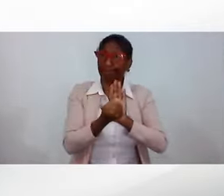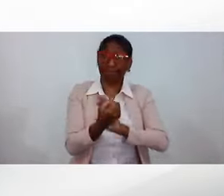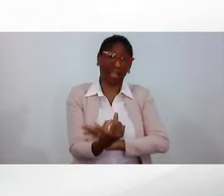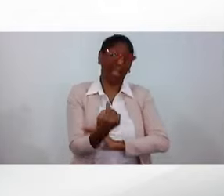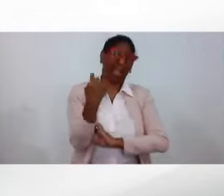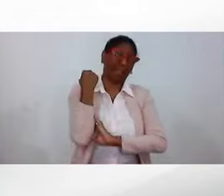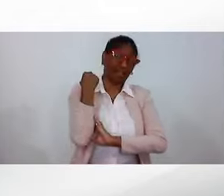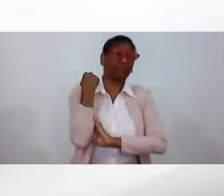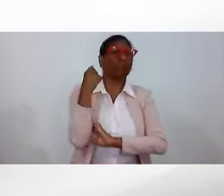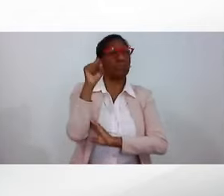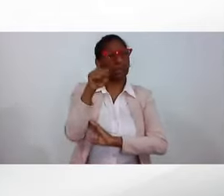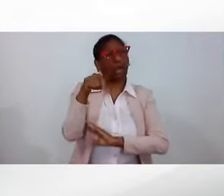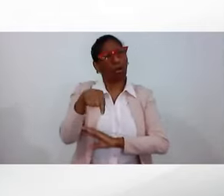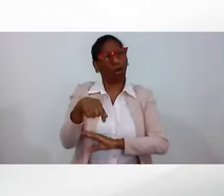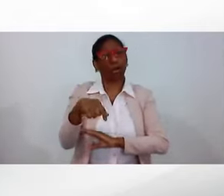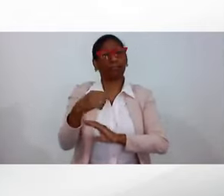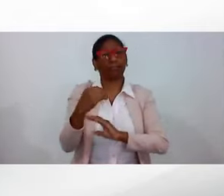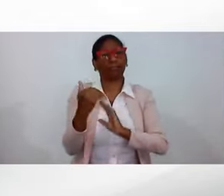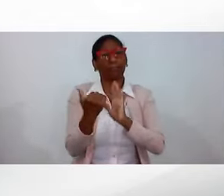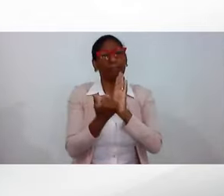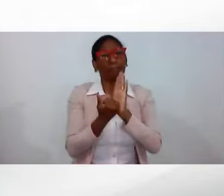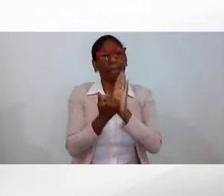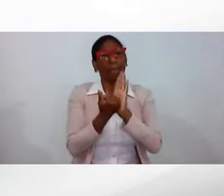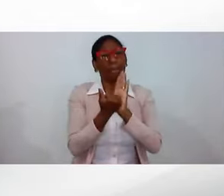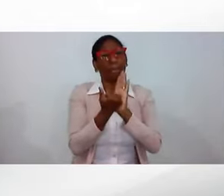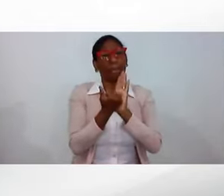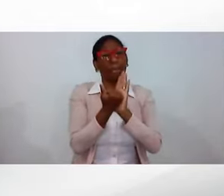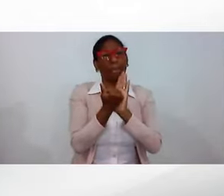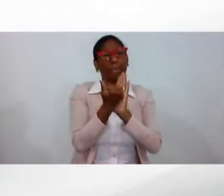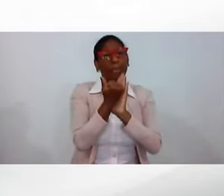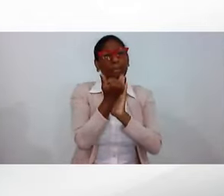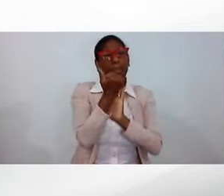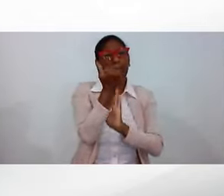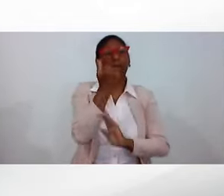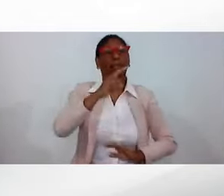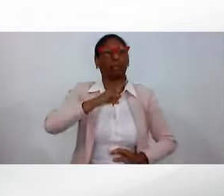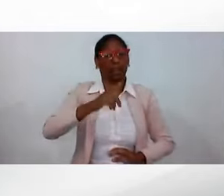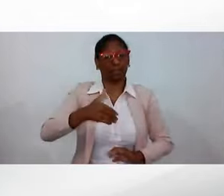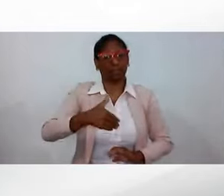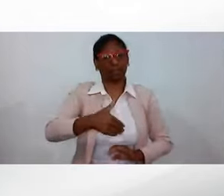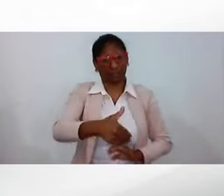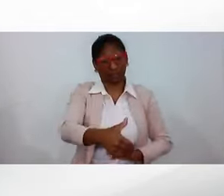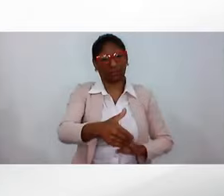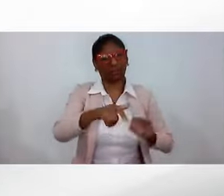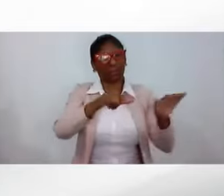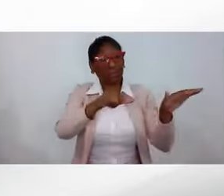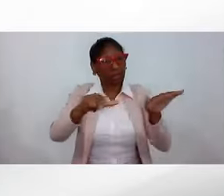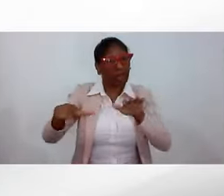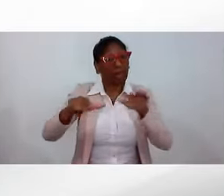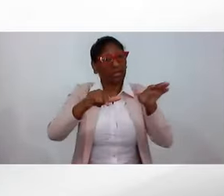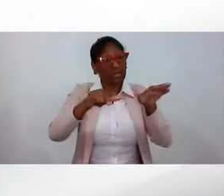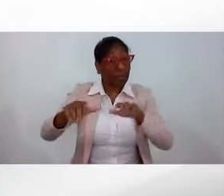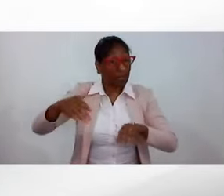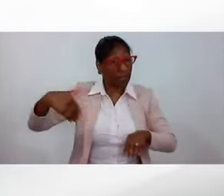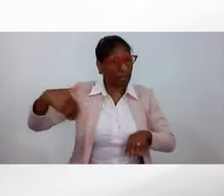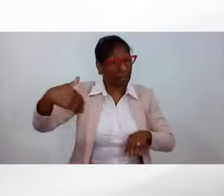coronavírus, e ainda deveremos ter algumas semanas de incidência maior de casos,